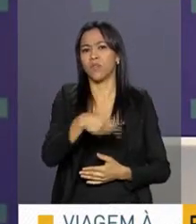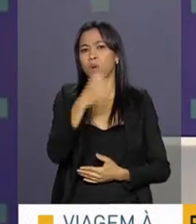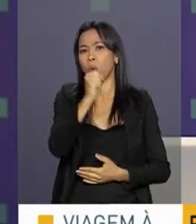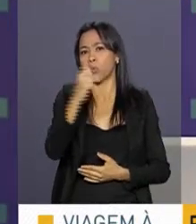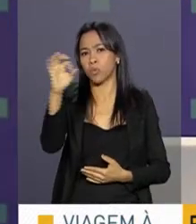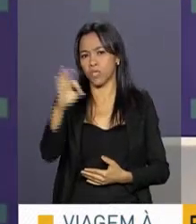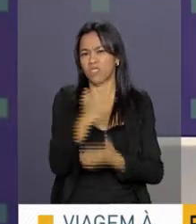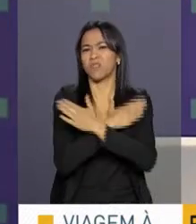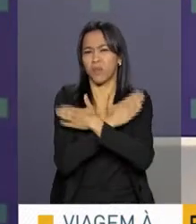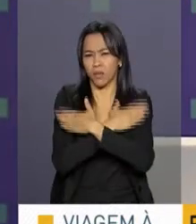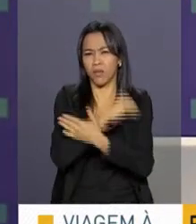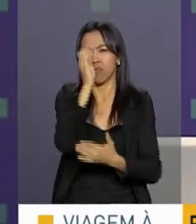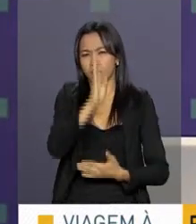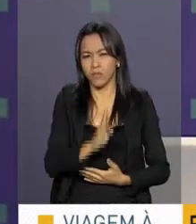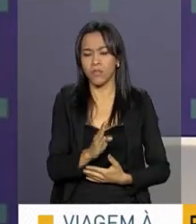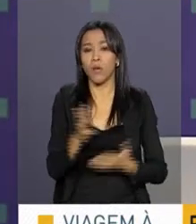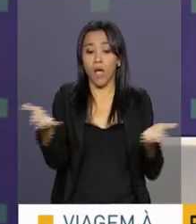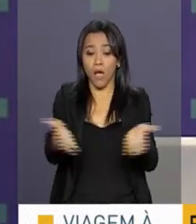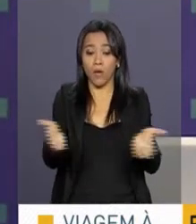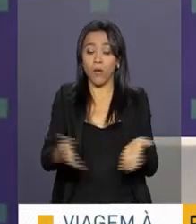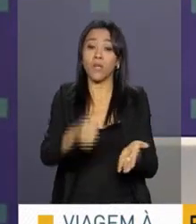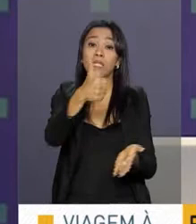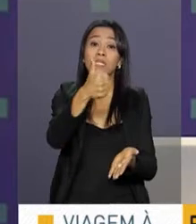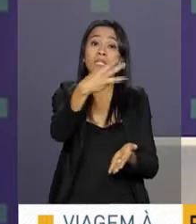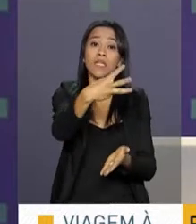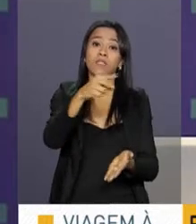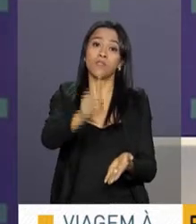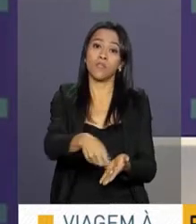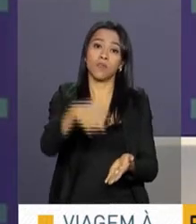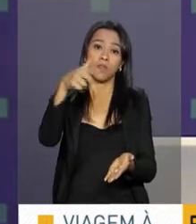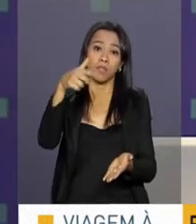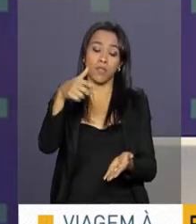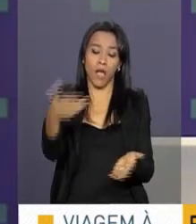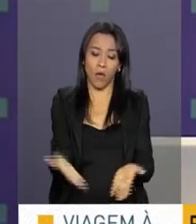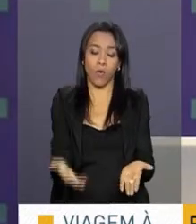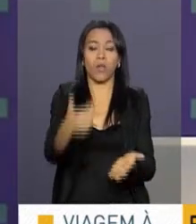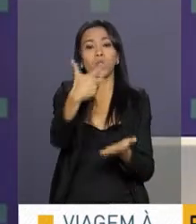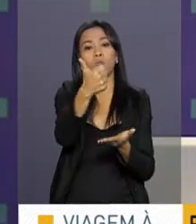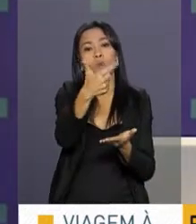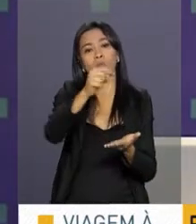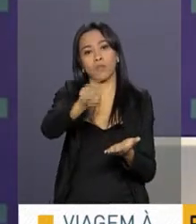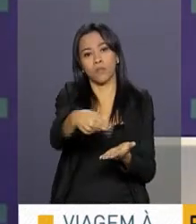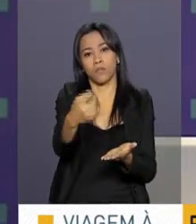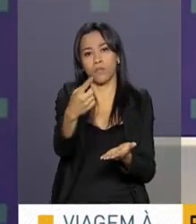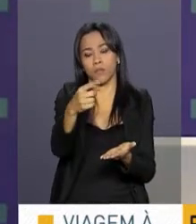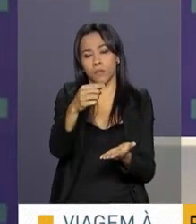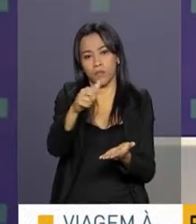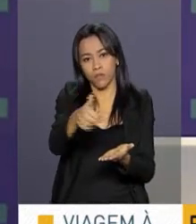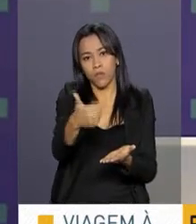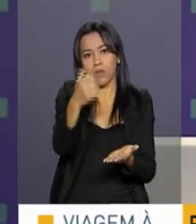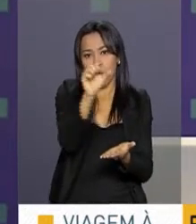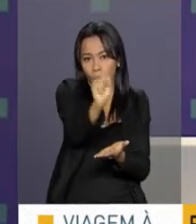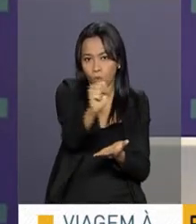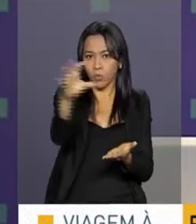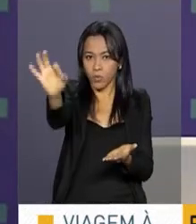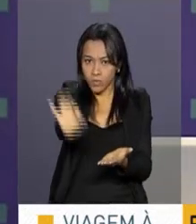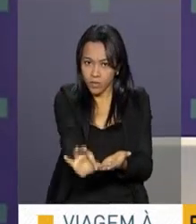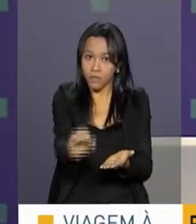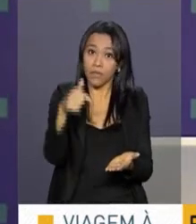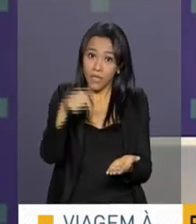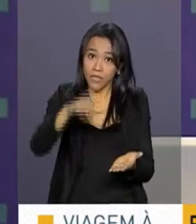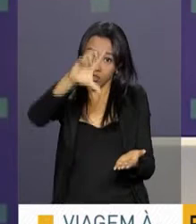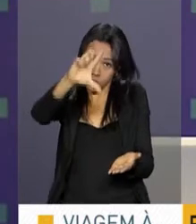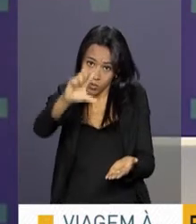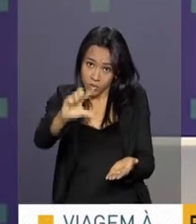13,8%, está agora 13,7%, está agora em 12,8%, e essa tendência de queda